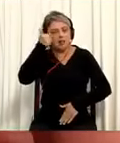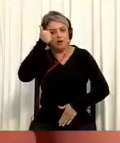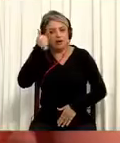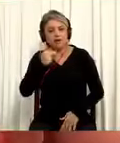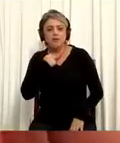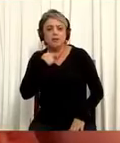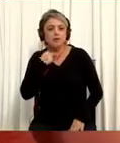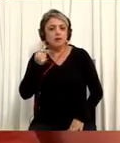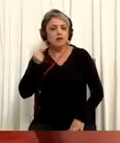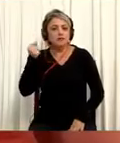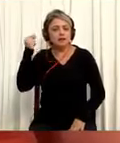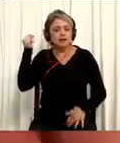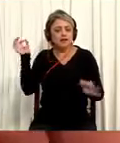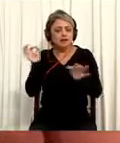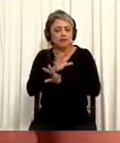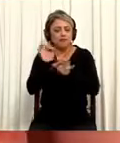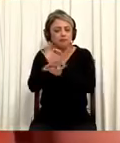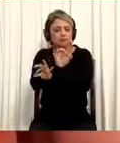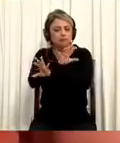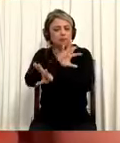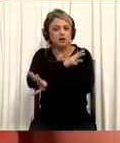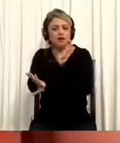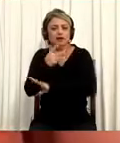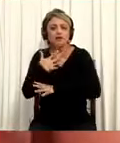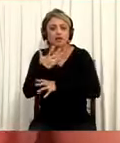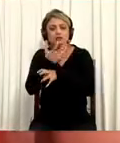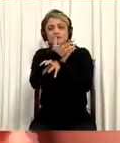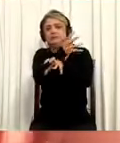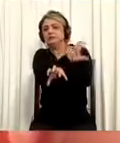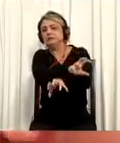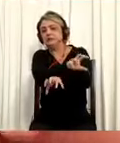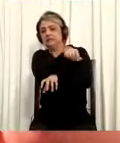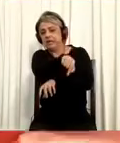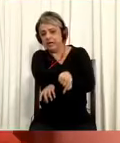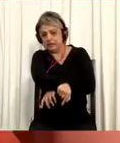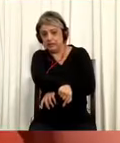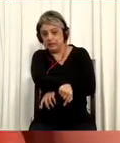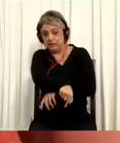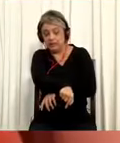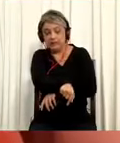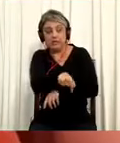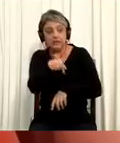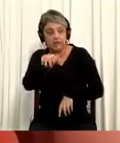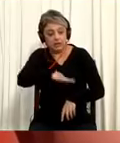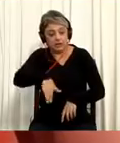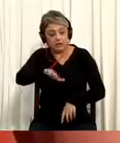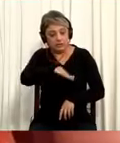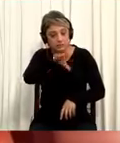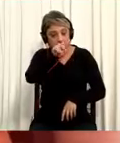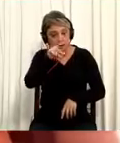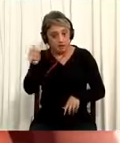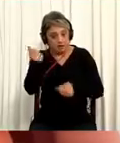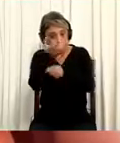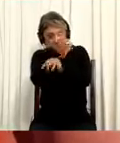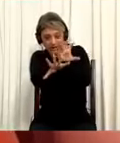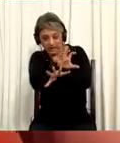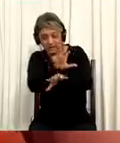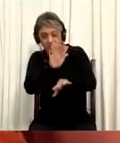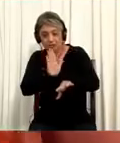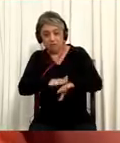mais continuar destruindo. O nosso cerrado, aqui onde nós moramos, essa região aqui de cerrado, tem mais